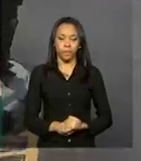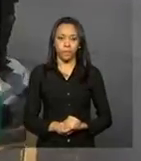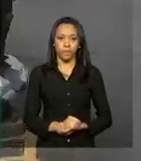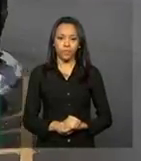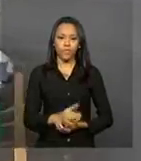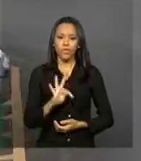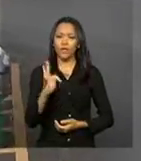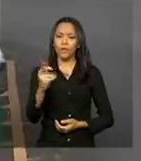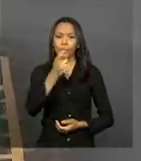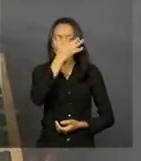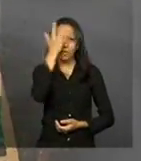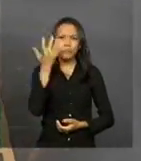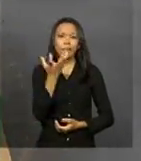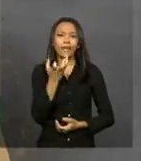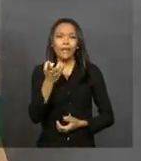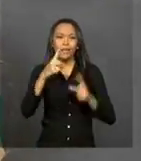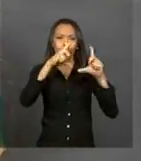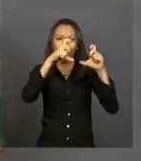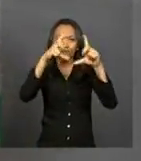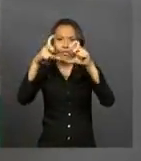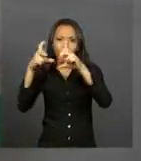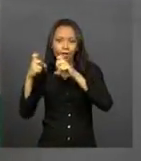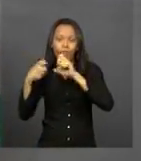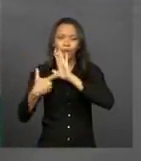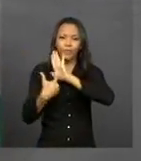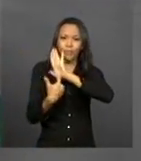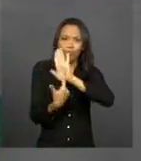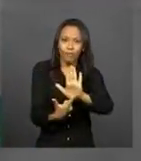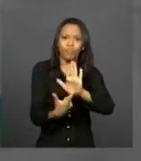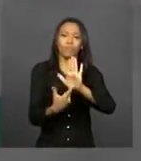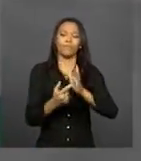Todo mundo querendo tirar sua foto, registrar esse momento.